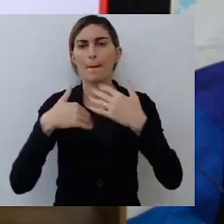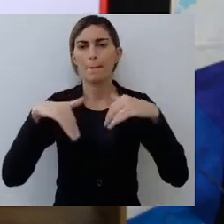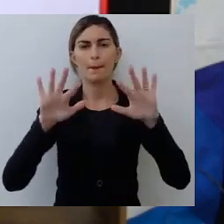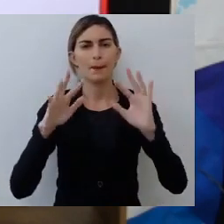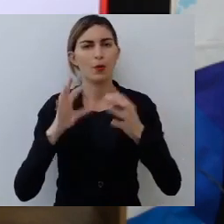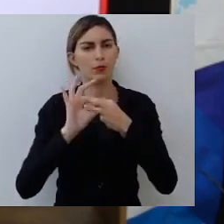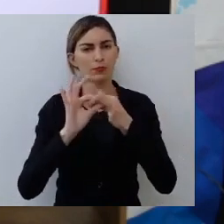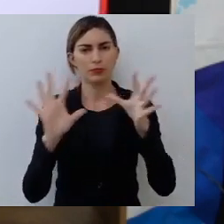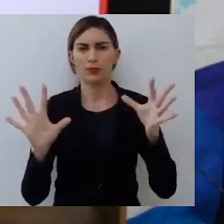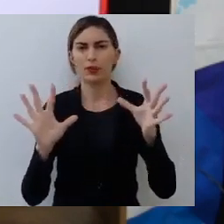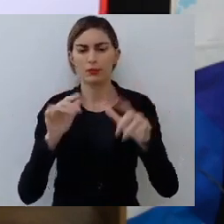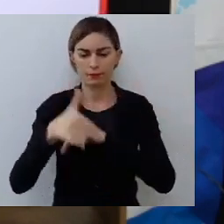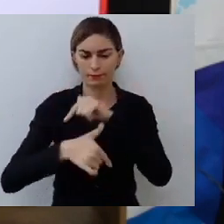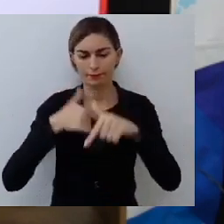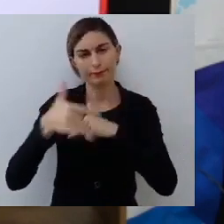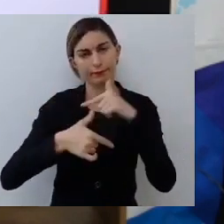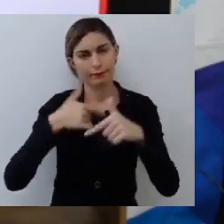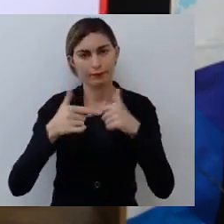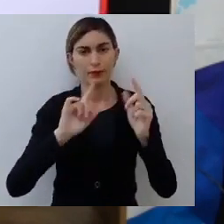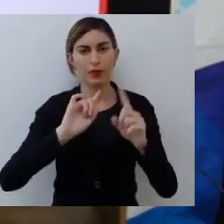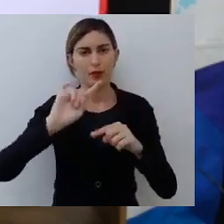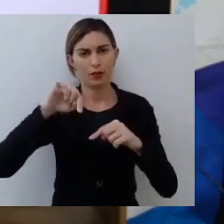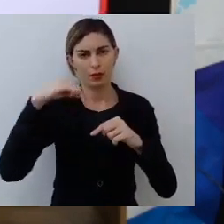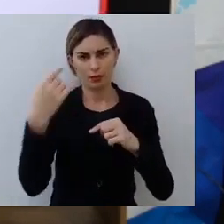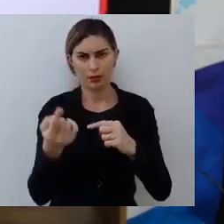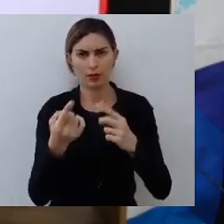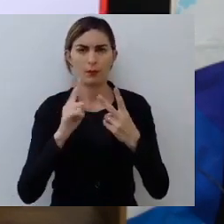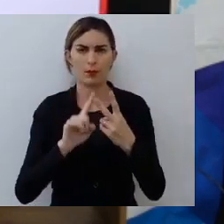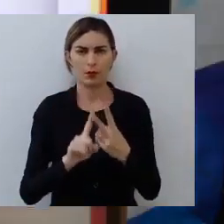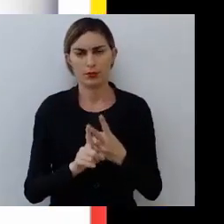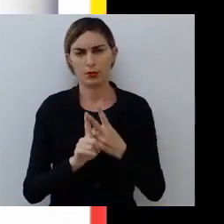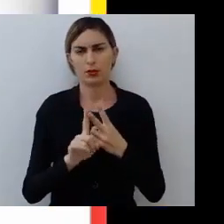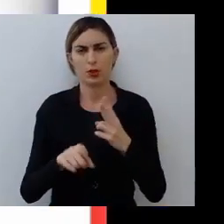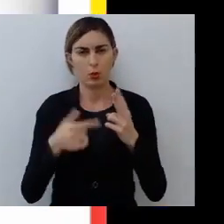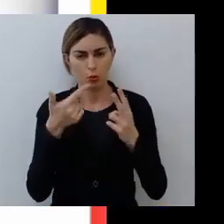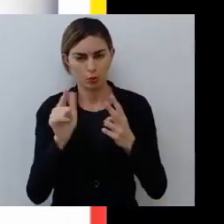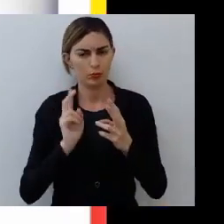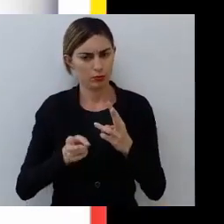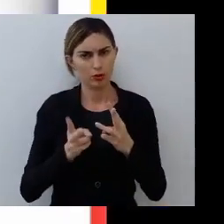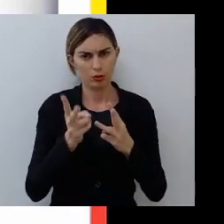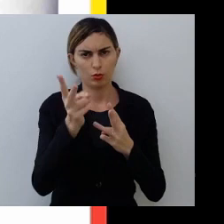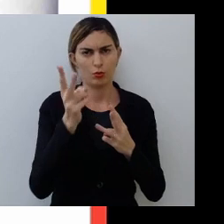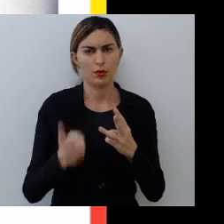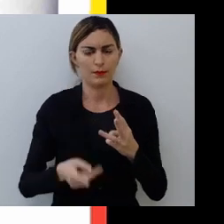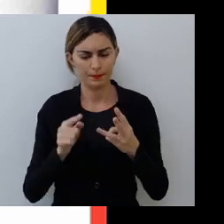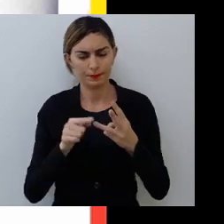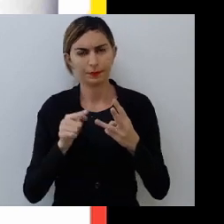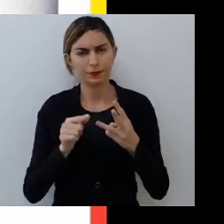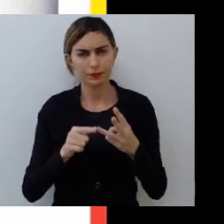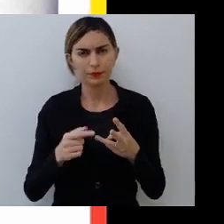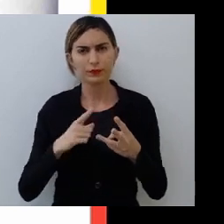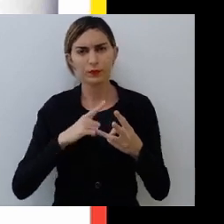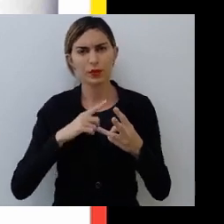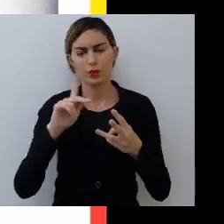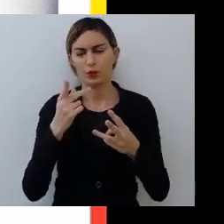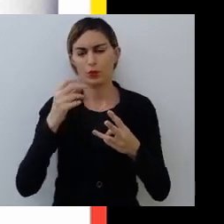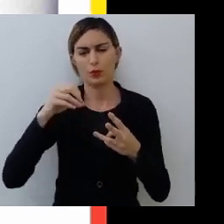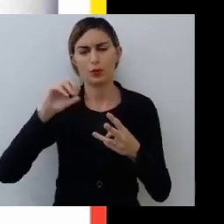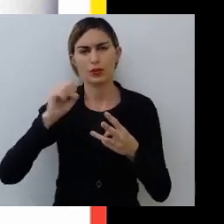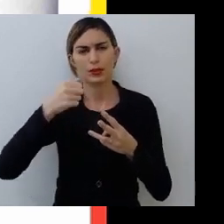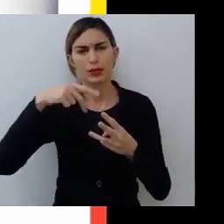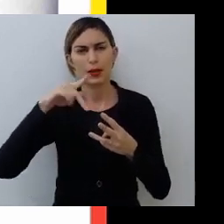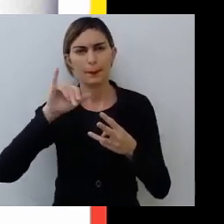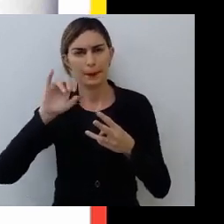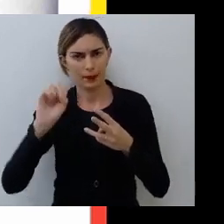de atividades e tarefas. Depois do Homo erectus, na linha evolutiva, nós temos o Homo sapiens